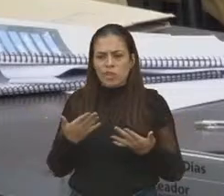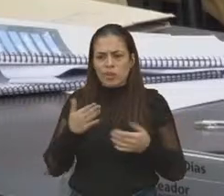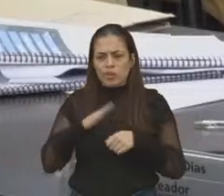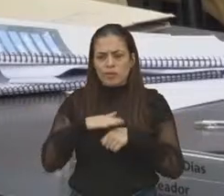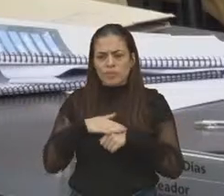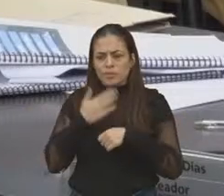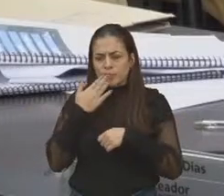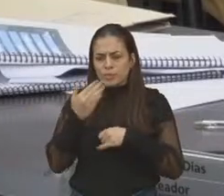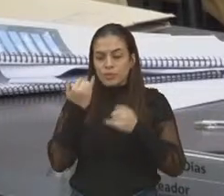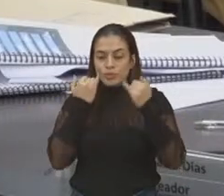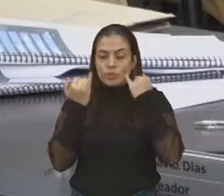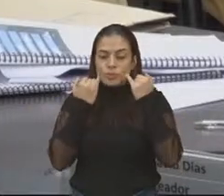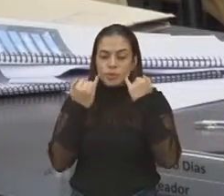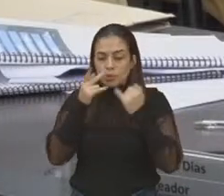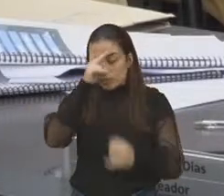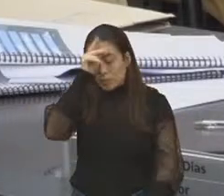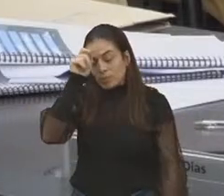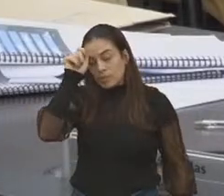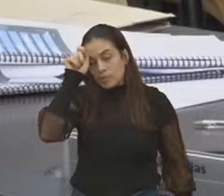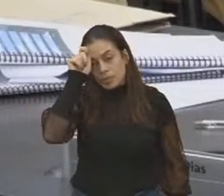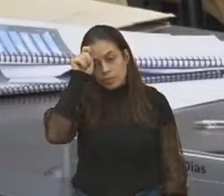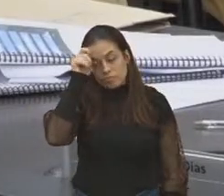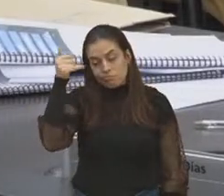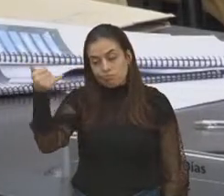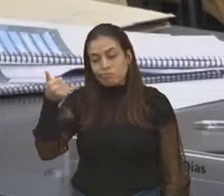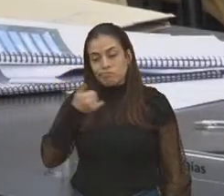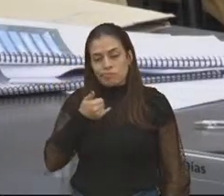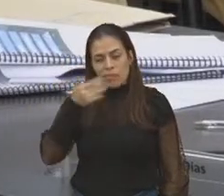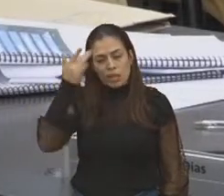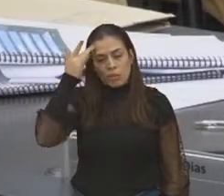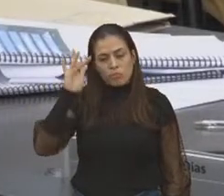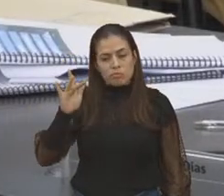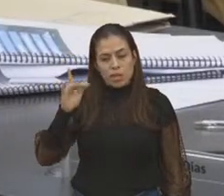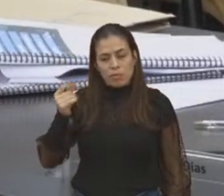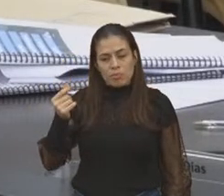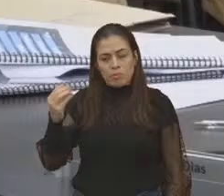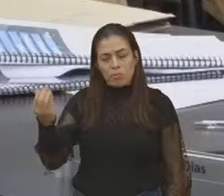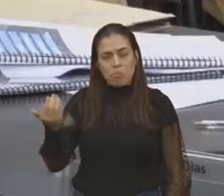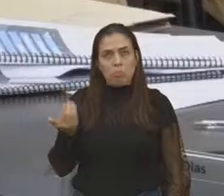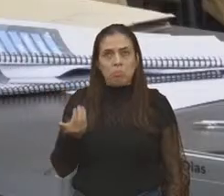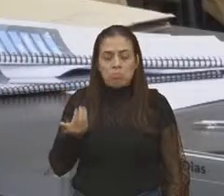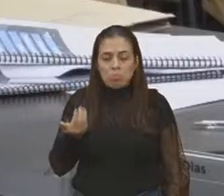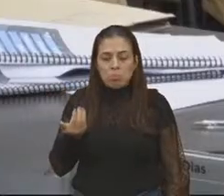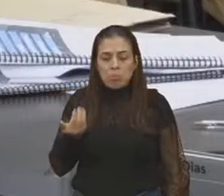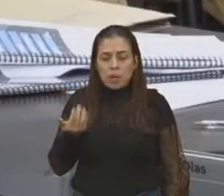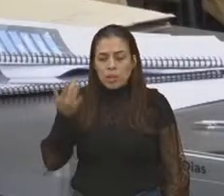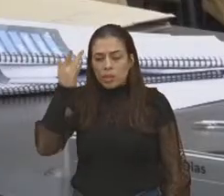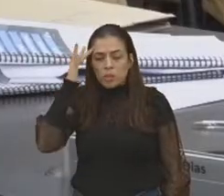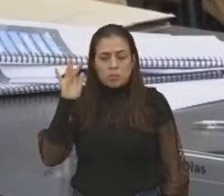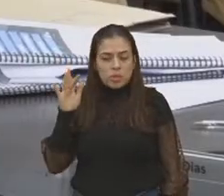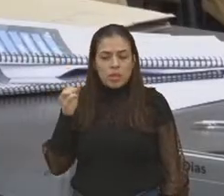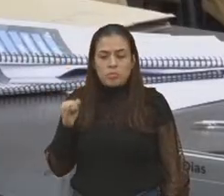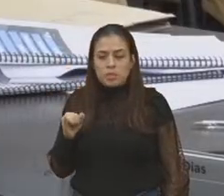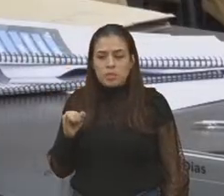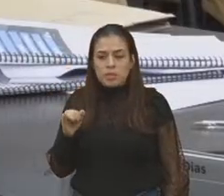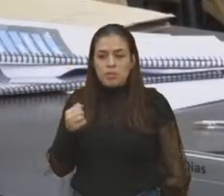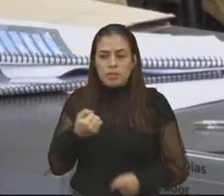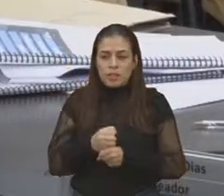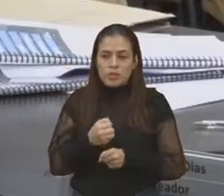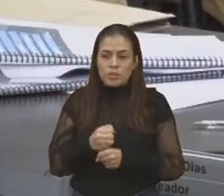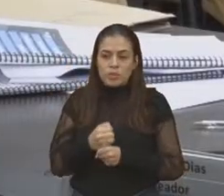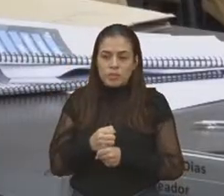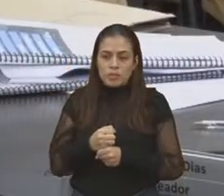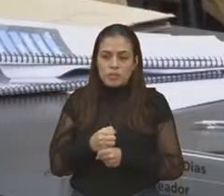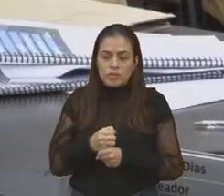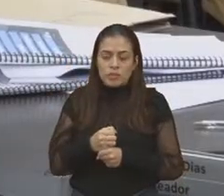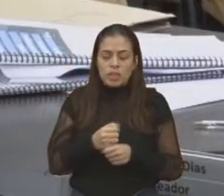informação para o prefeito, disse que não sabe de onde vem o recurso, que não sabe se vai construir na Mala